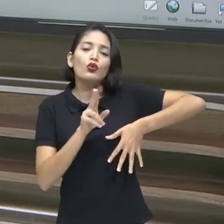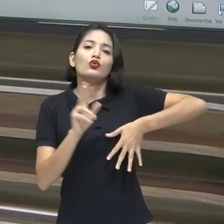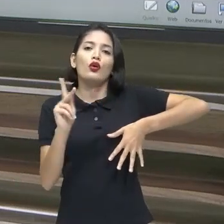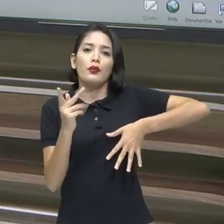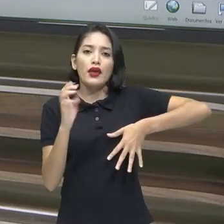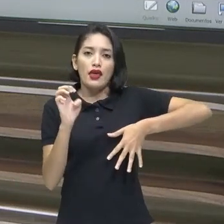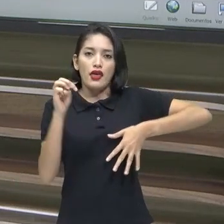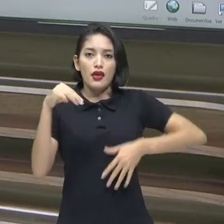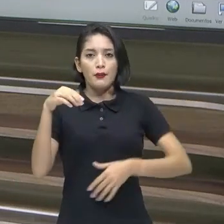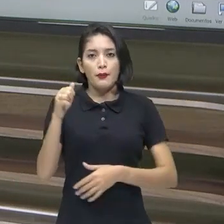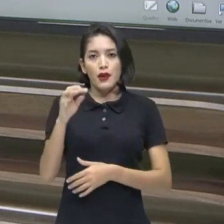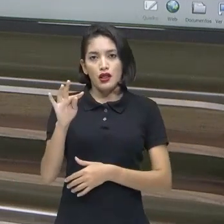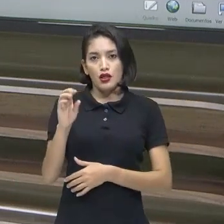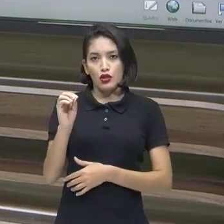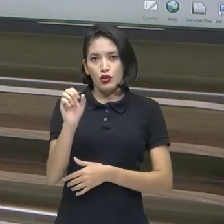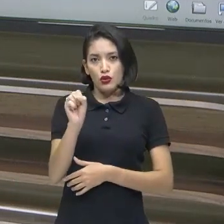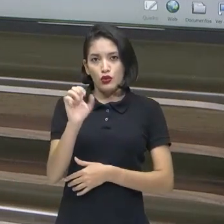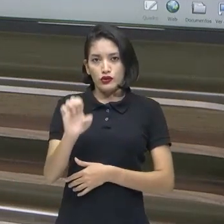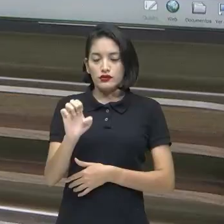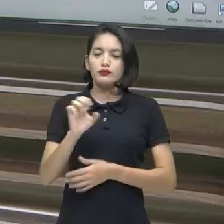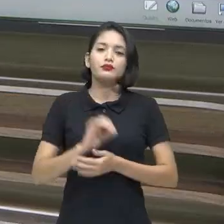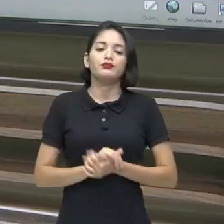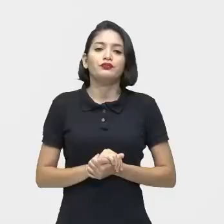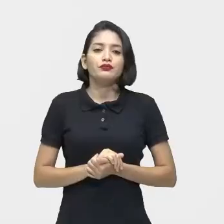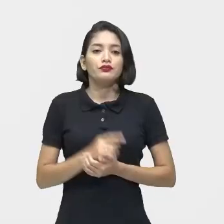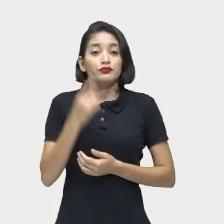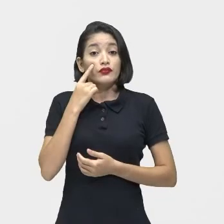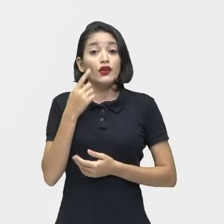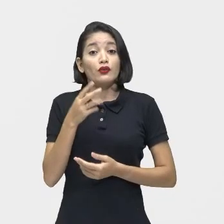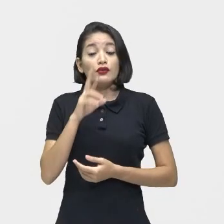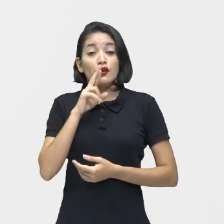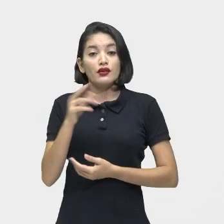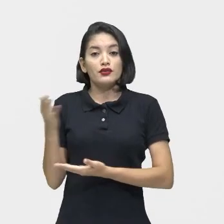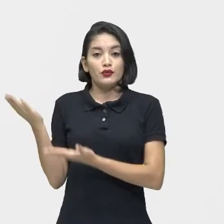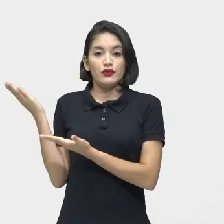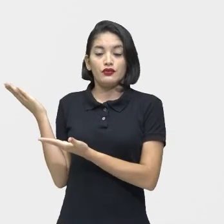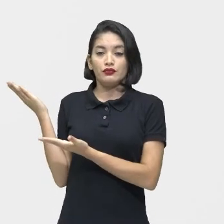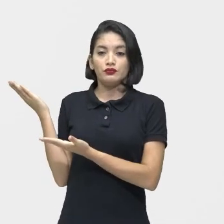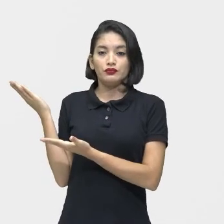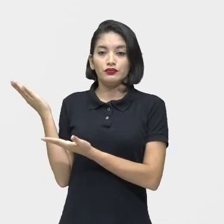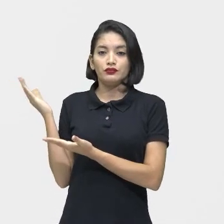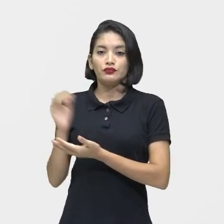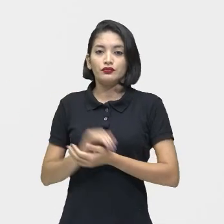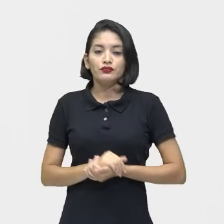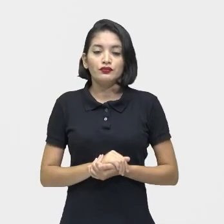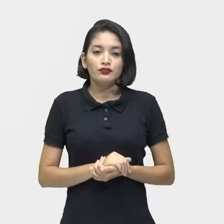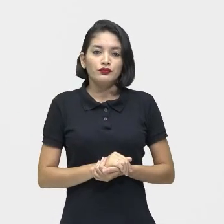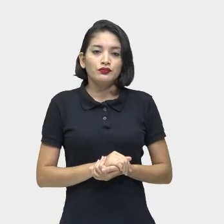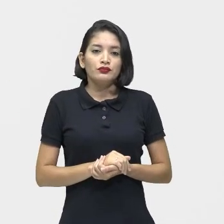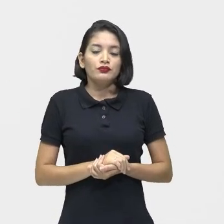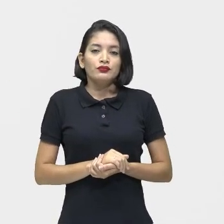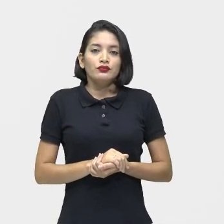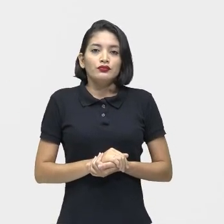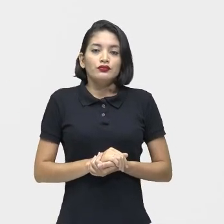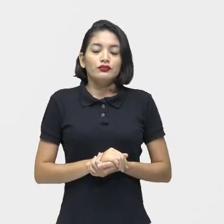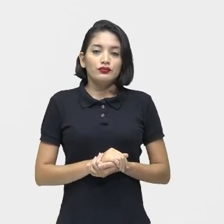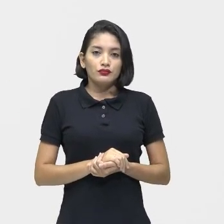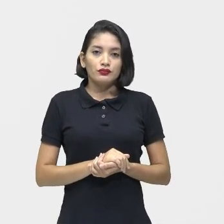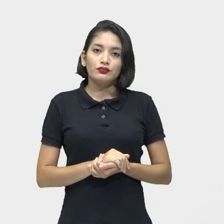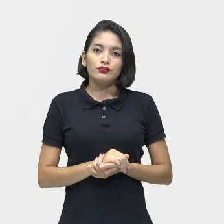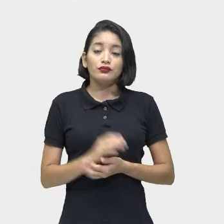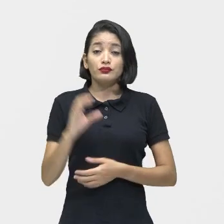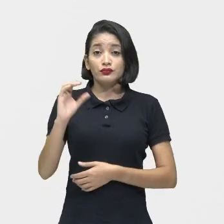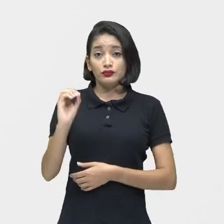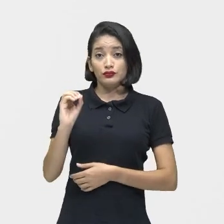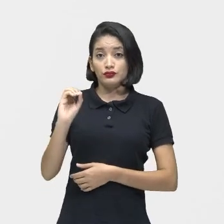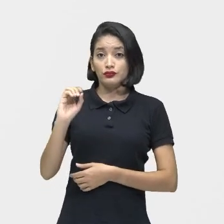essas trocas gasosas, né? Então, vamos observar aí a nossa resposta da segunda questão. O oxigênio, ele vai se ligar